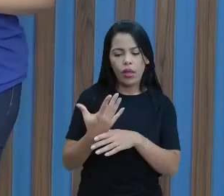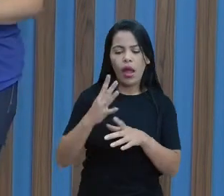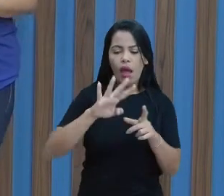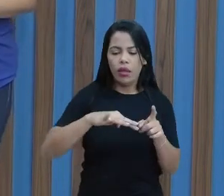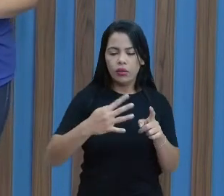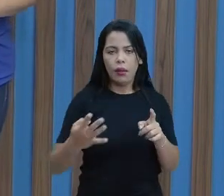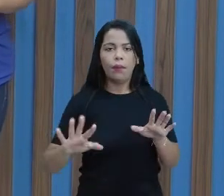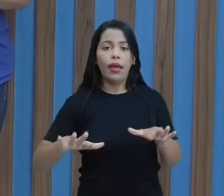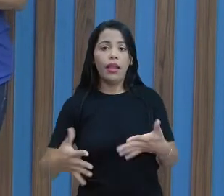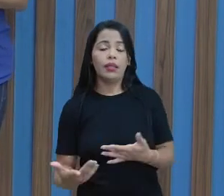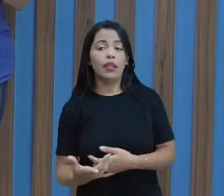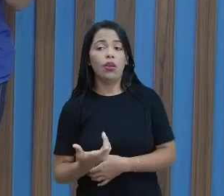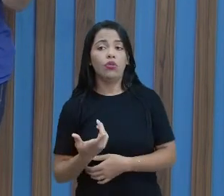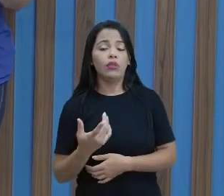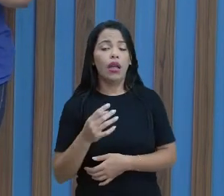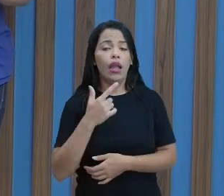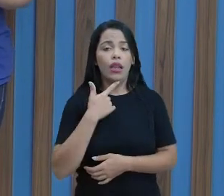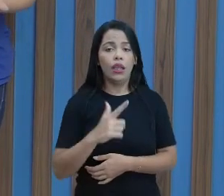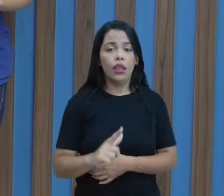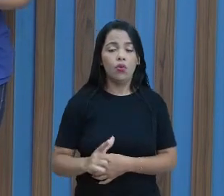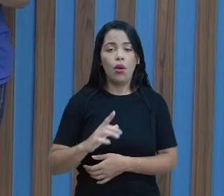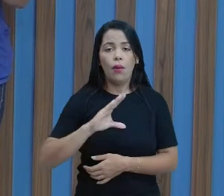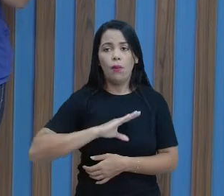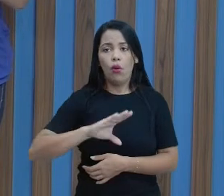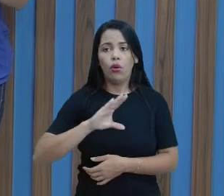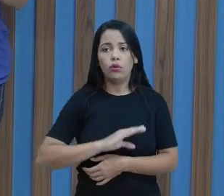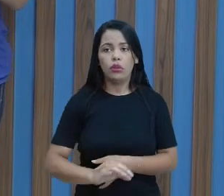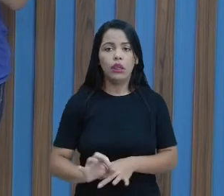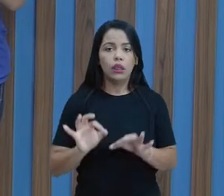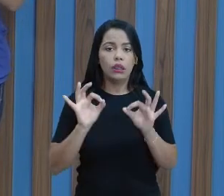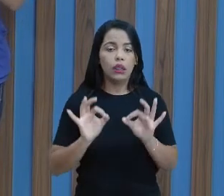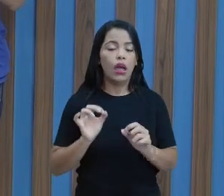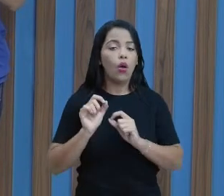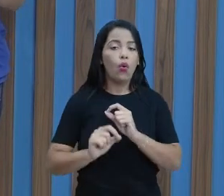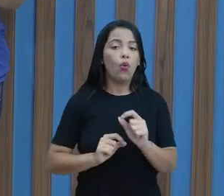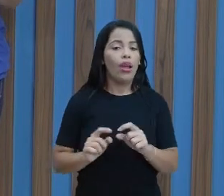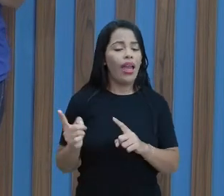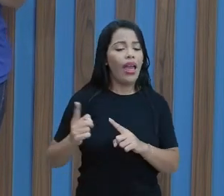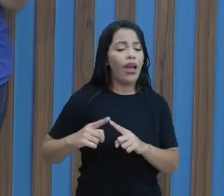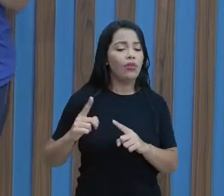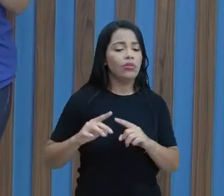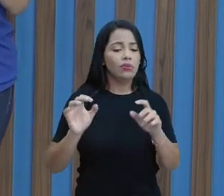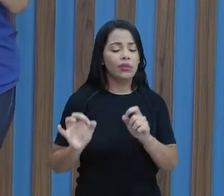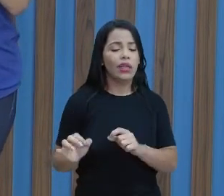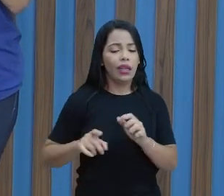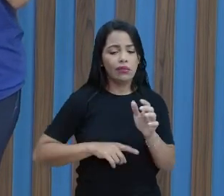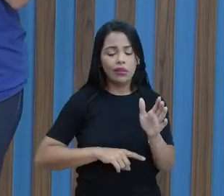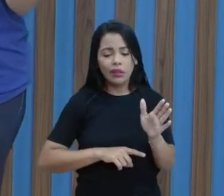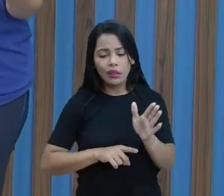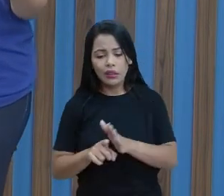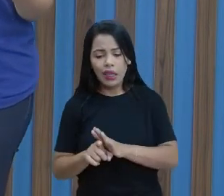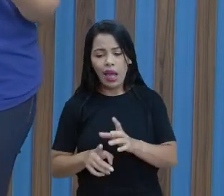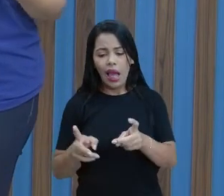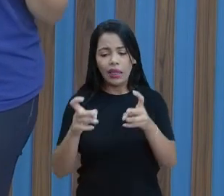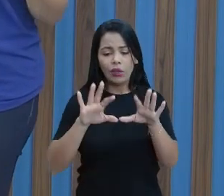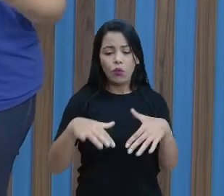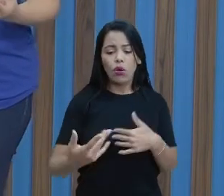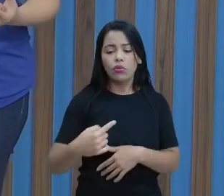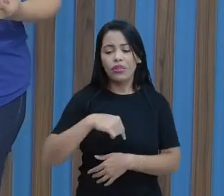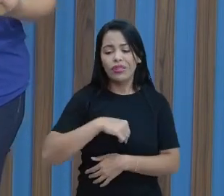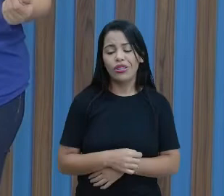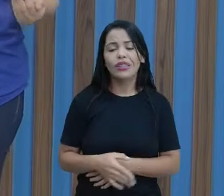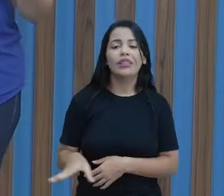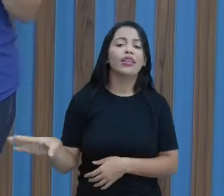agora o português, que ele quis chamar de português, é justamente esse tipo de análise, quando a gente verbaliza o que é que